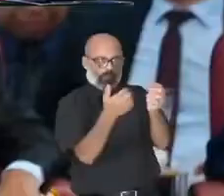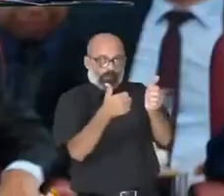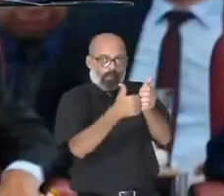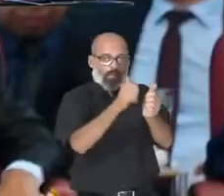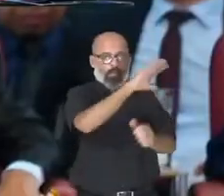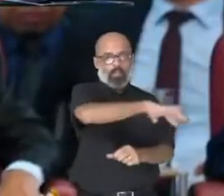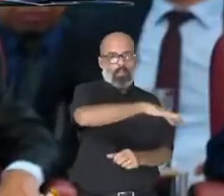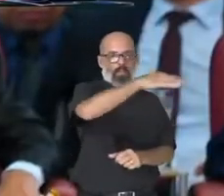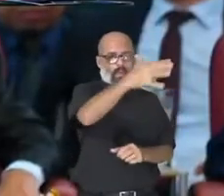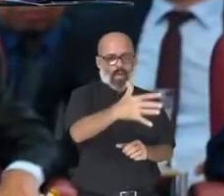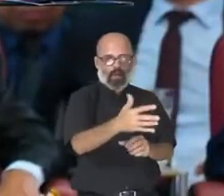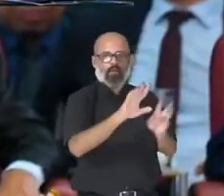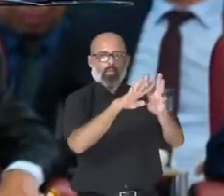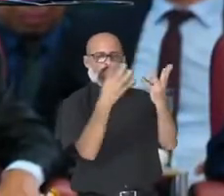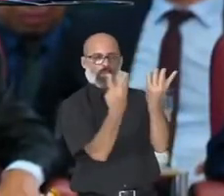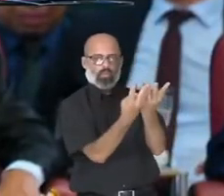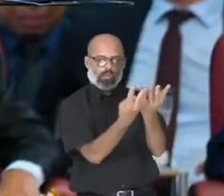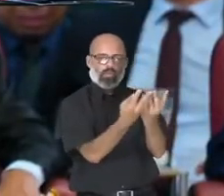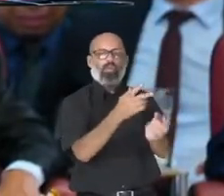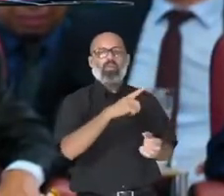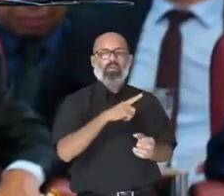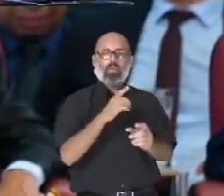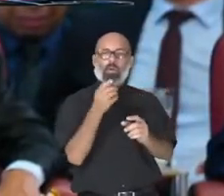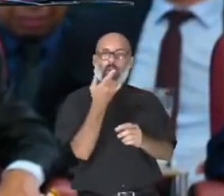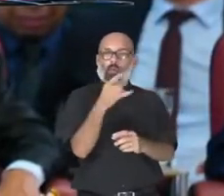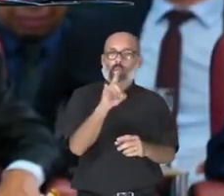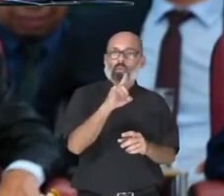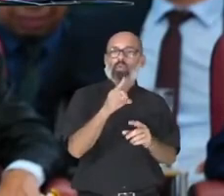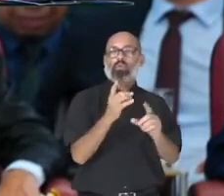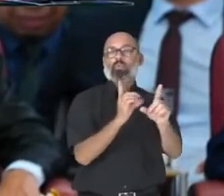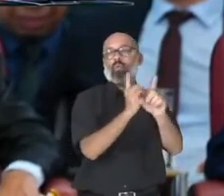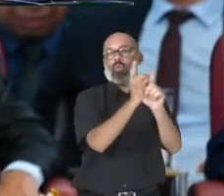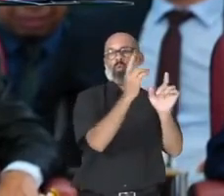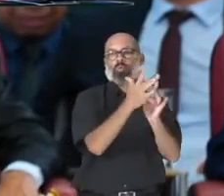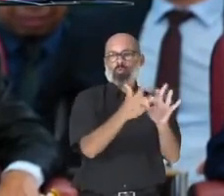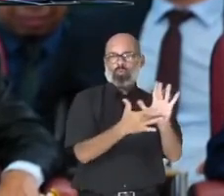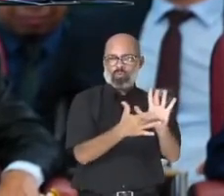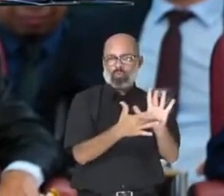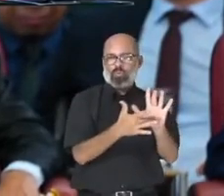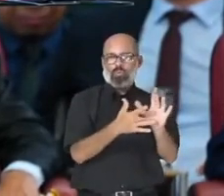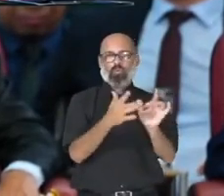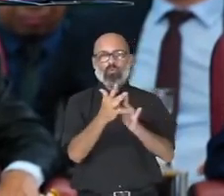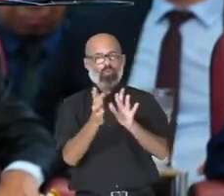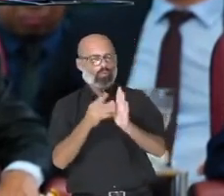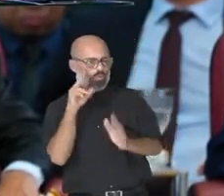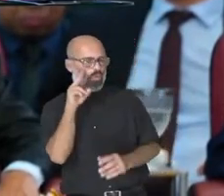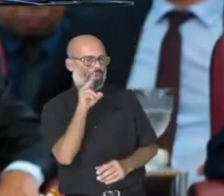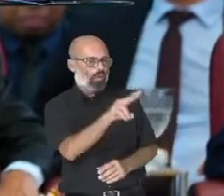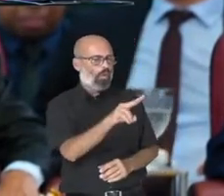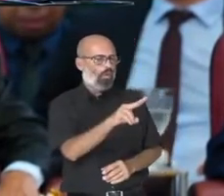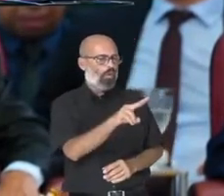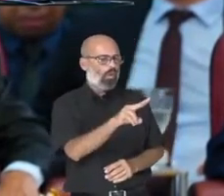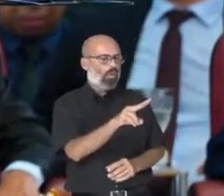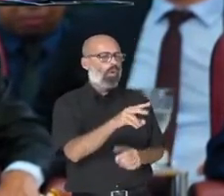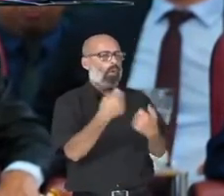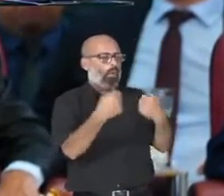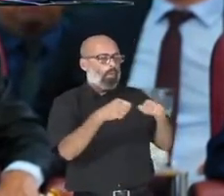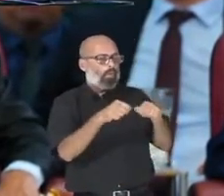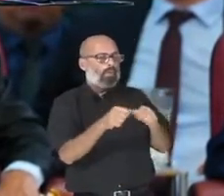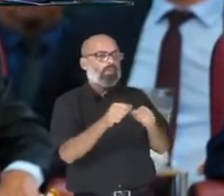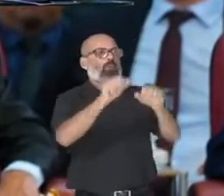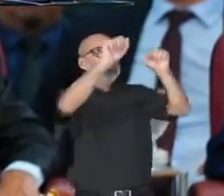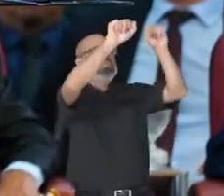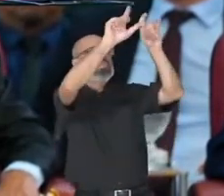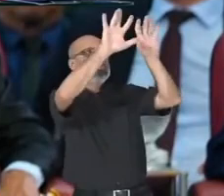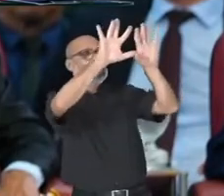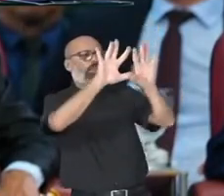montanha próxima a Jerusalém, tiveram um último encontro com Jesus. E Jesus olhou para eles e disse: e há de ser que virá do